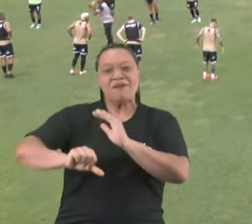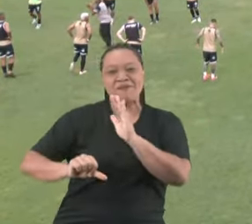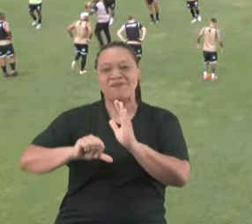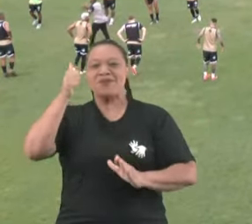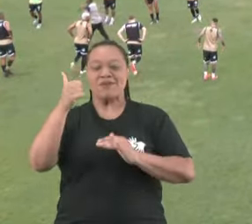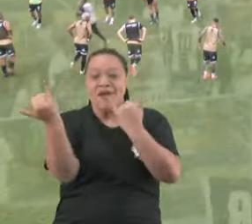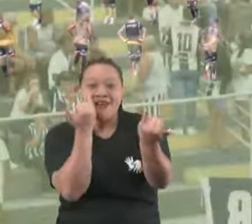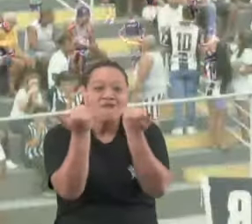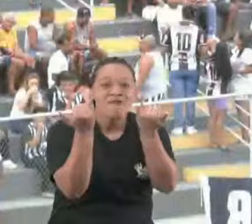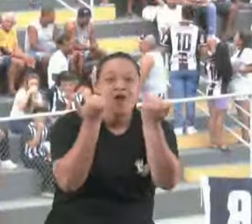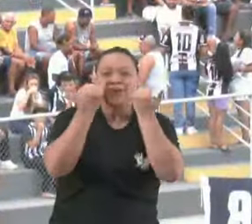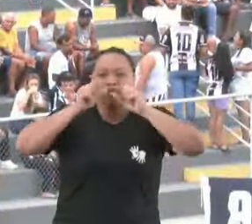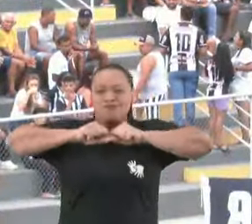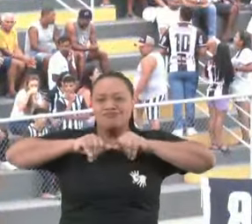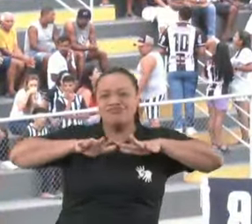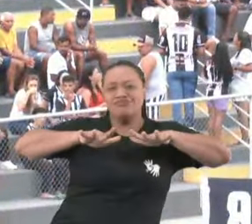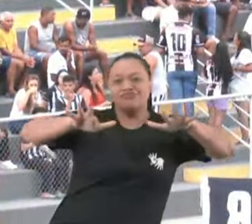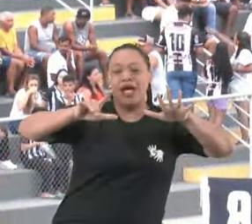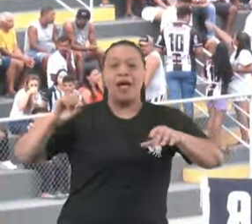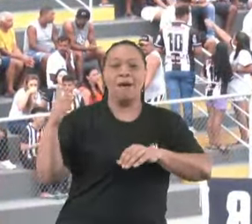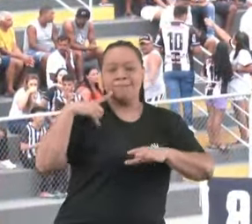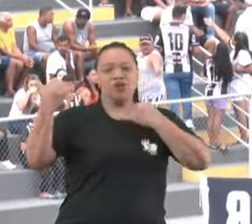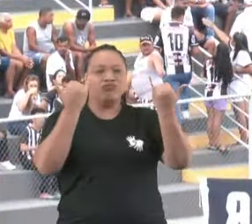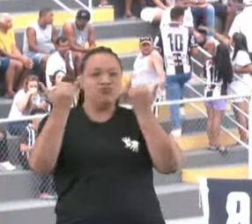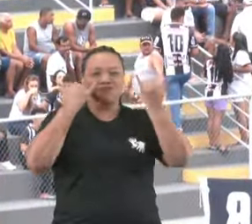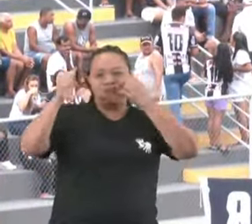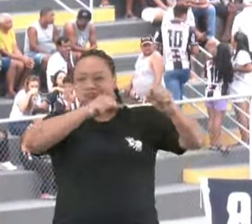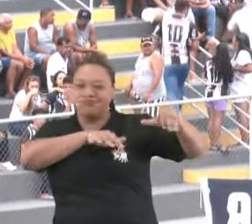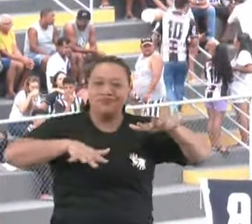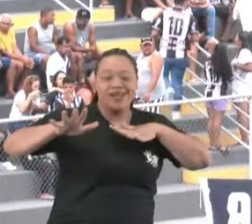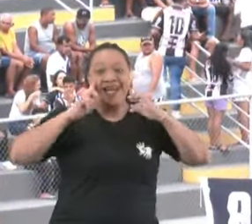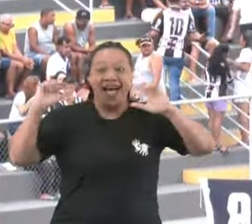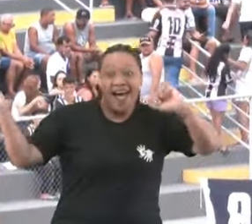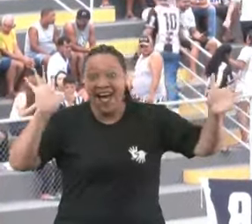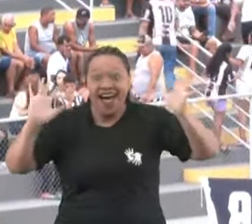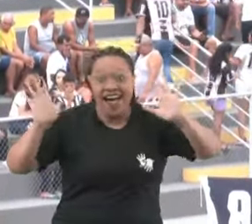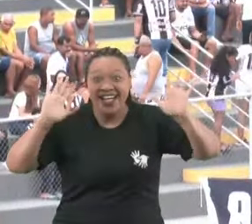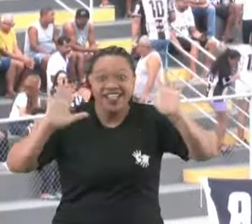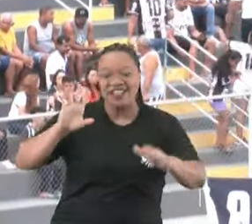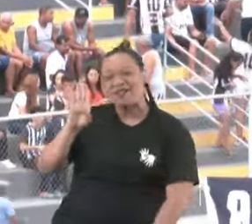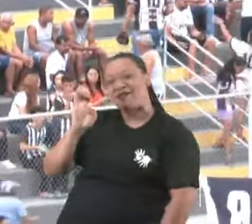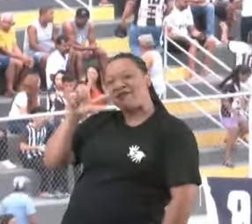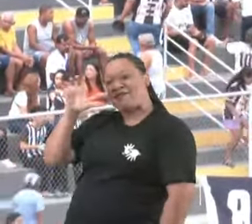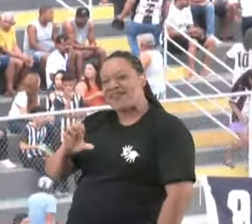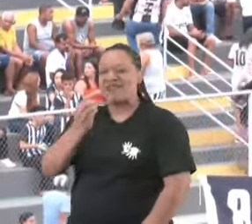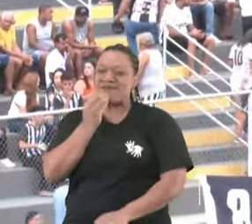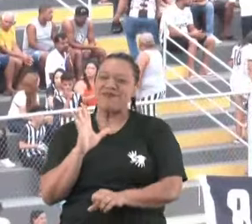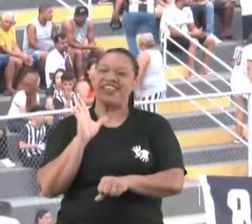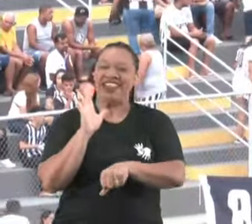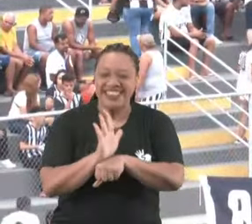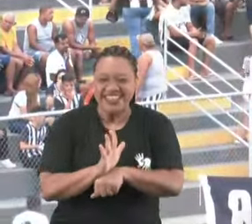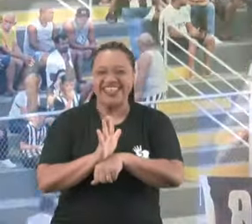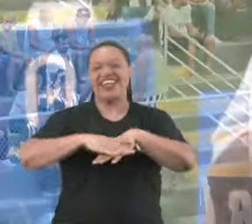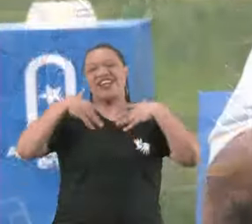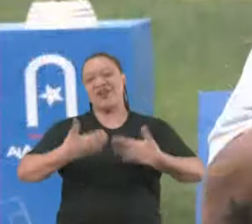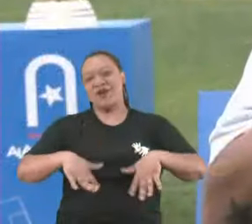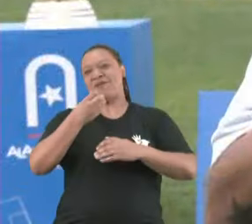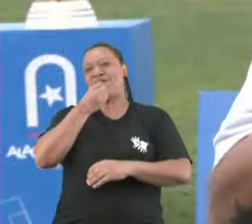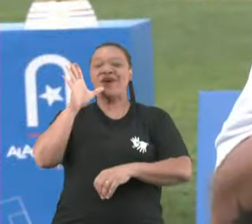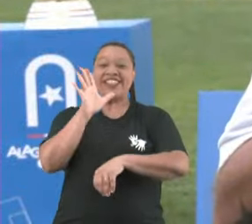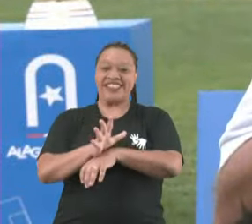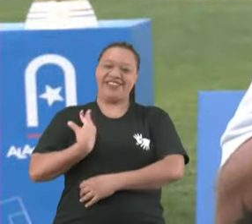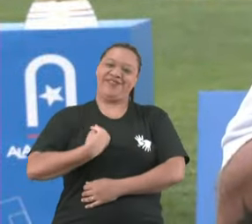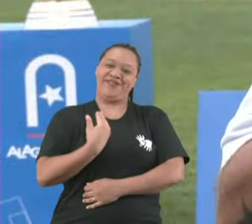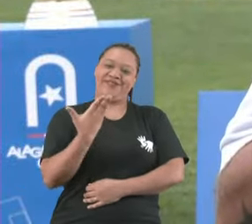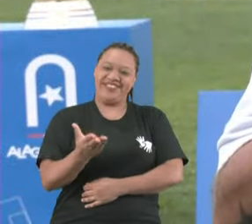primeiras informações, o primeiro giro de notícias. Alô, alô, PL, boa tarde! Boa tarde para você,